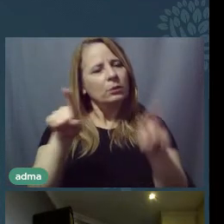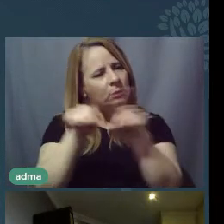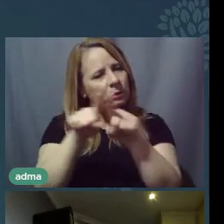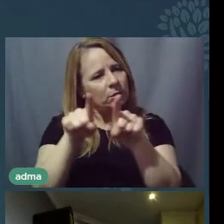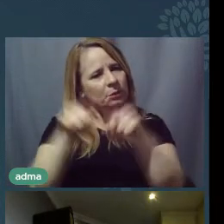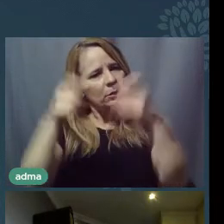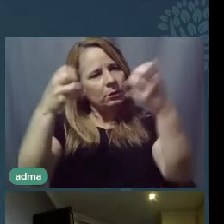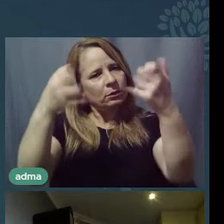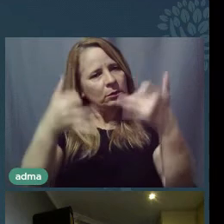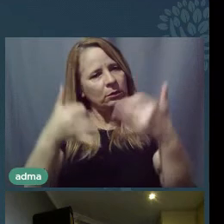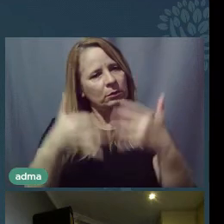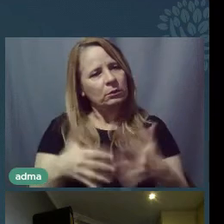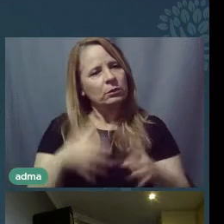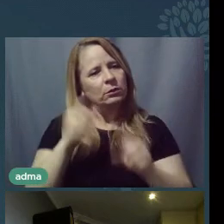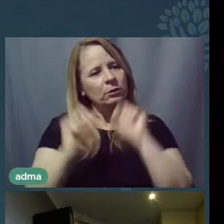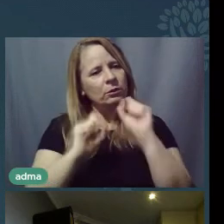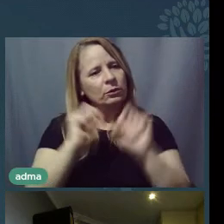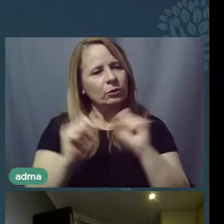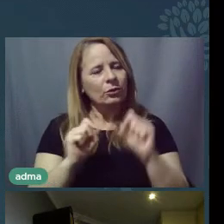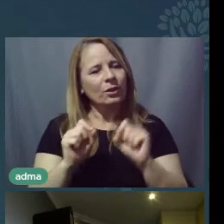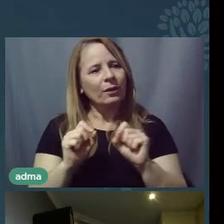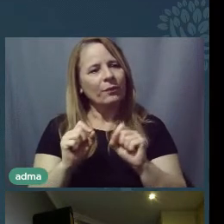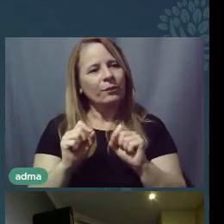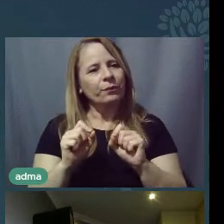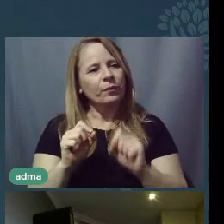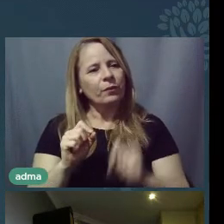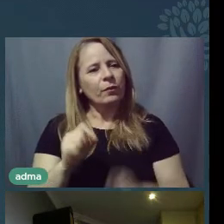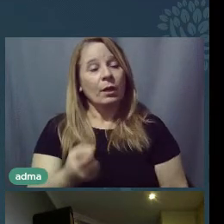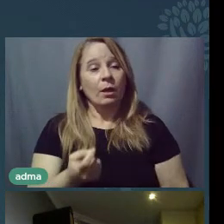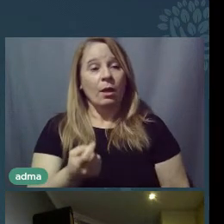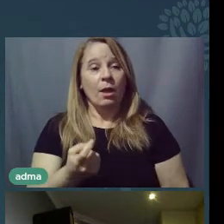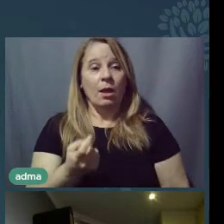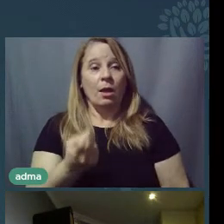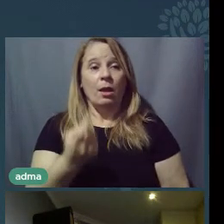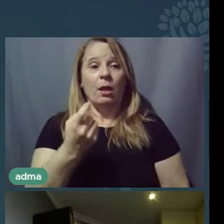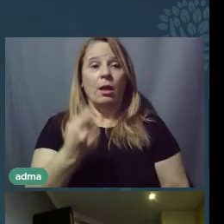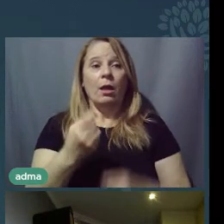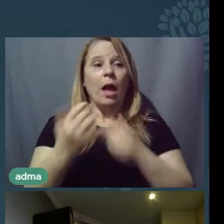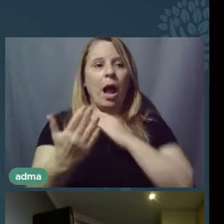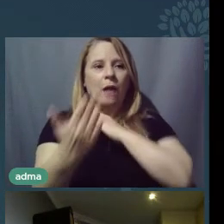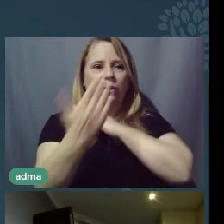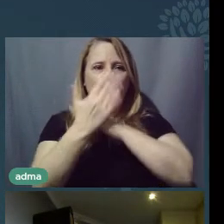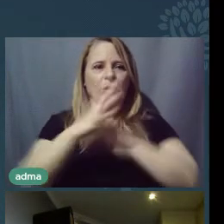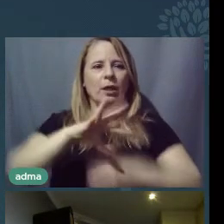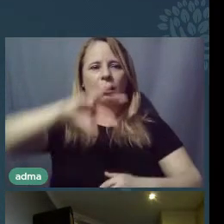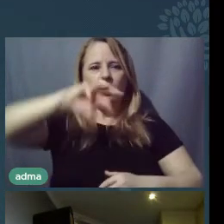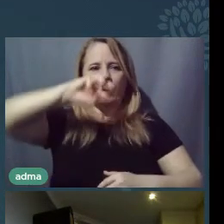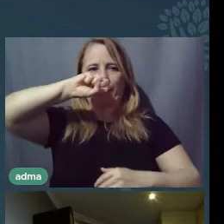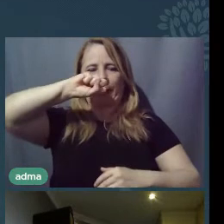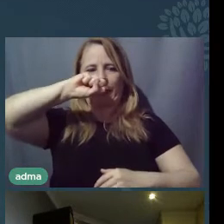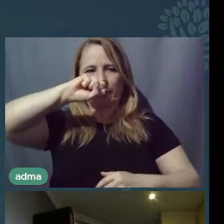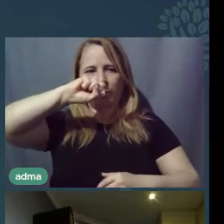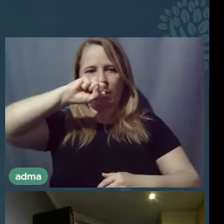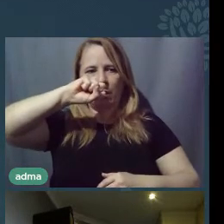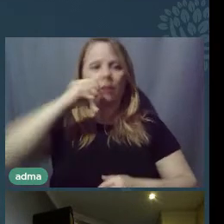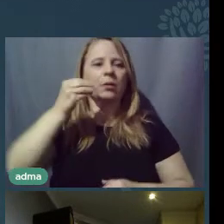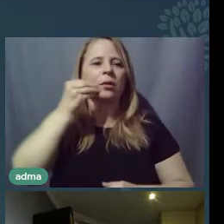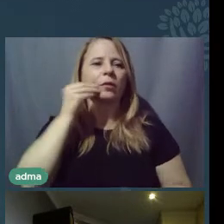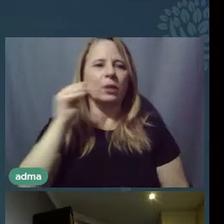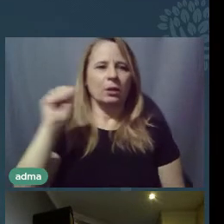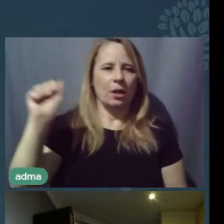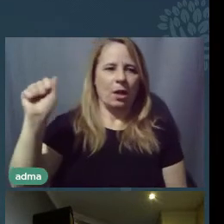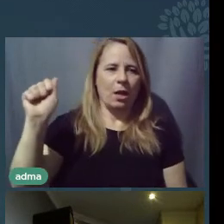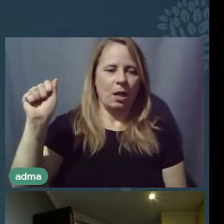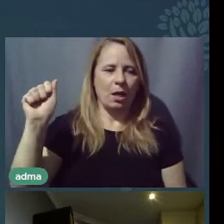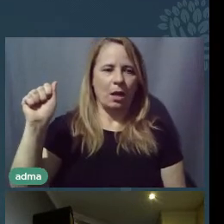Society não traz a ventilação não invasiva como um grau de evidência A, como ocorre, por